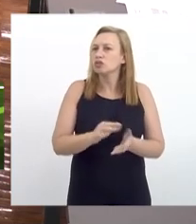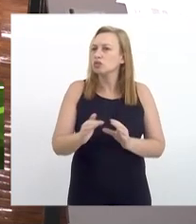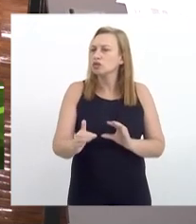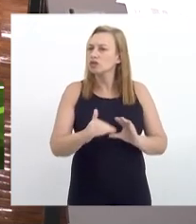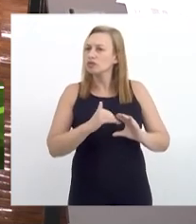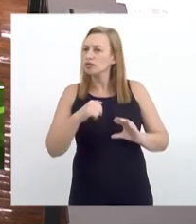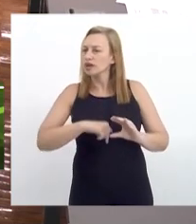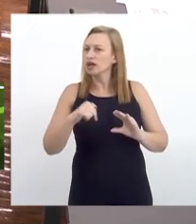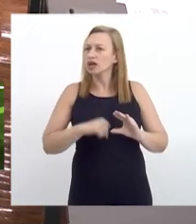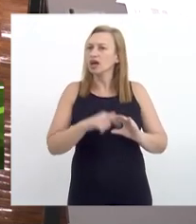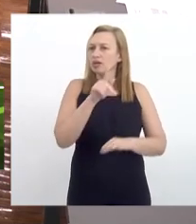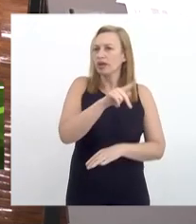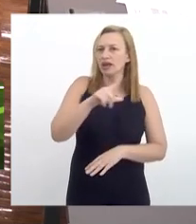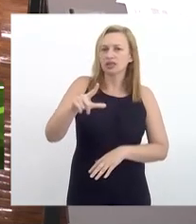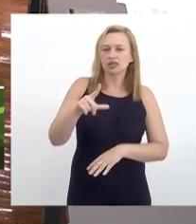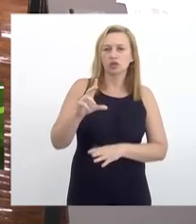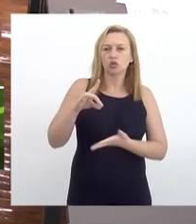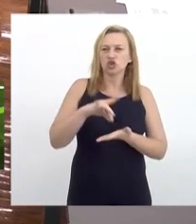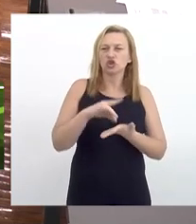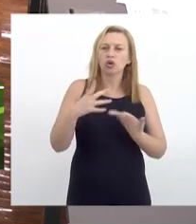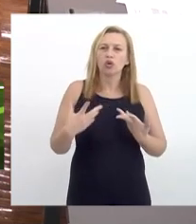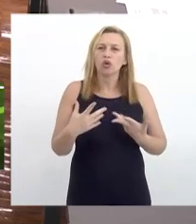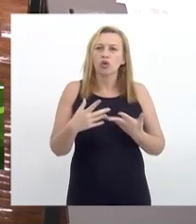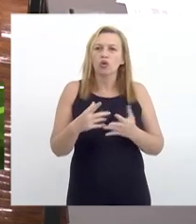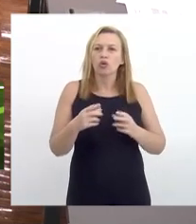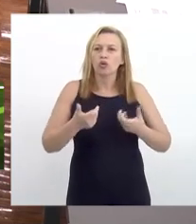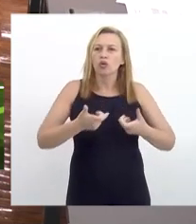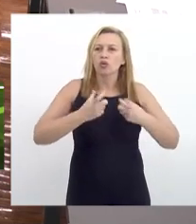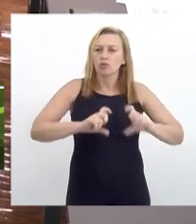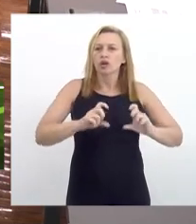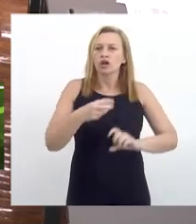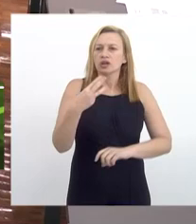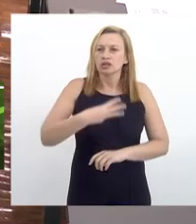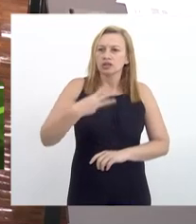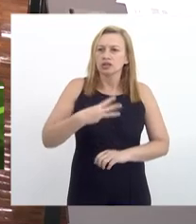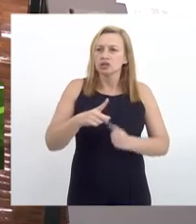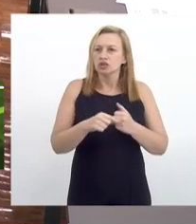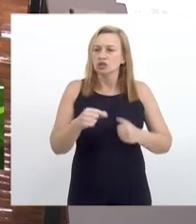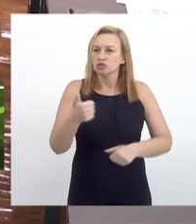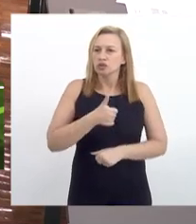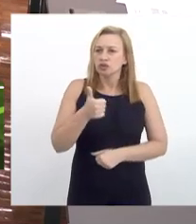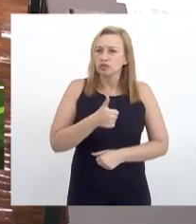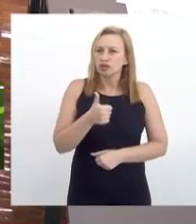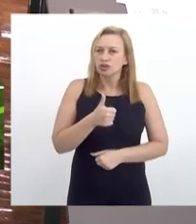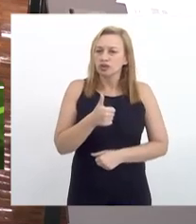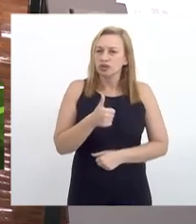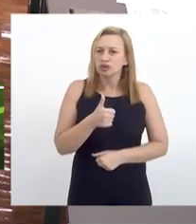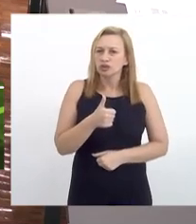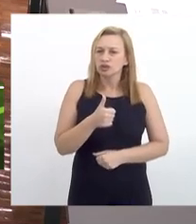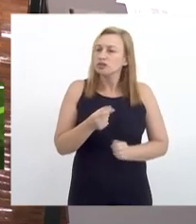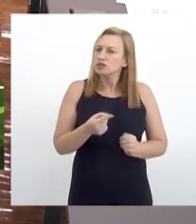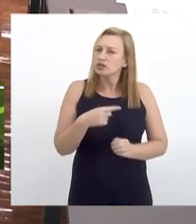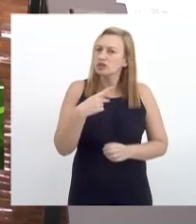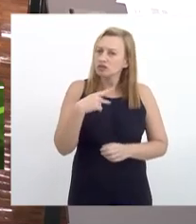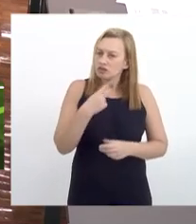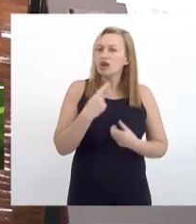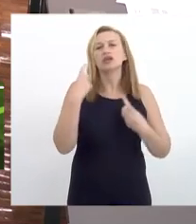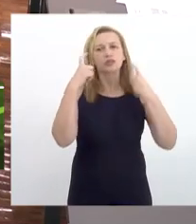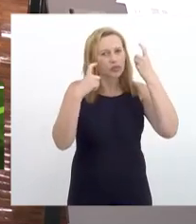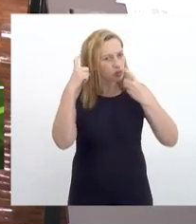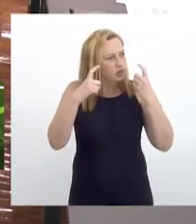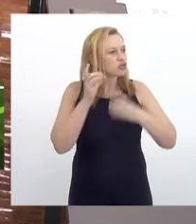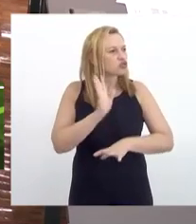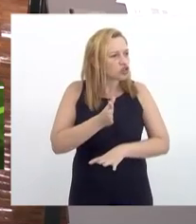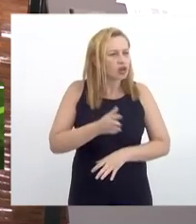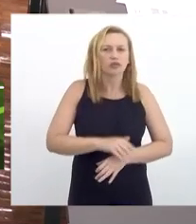no PLC no texto original o parágrafo 3º do artigo 1º dá conta dessa nossa preocupação já dava